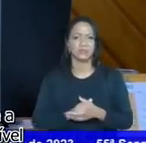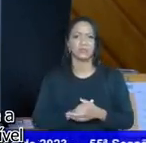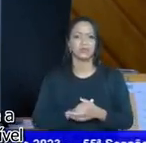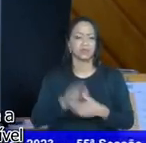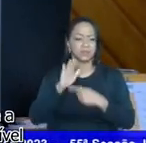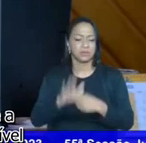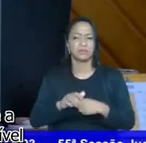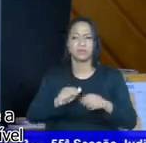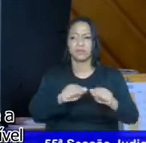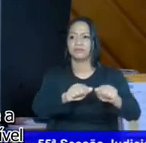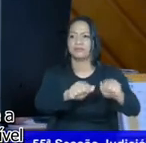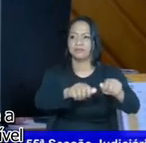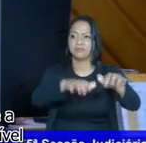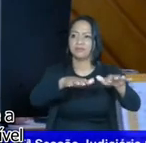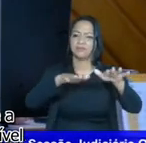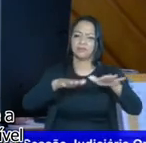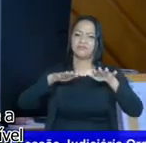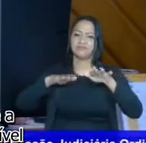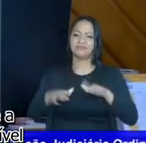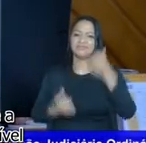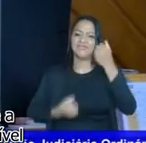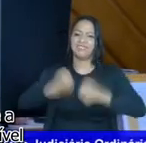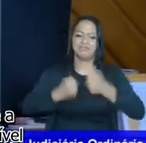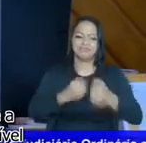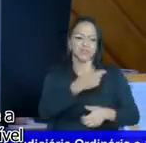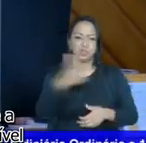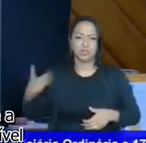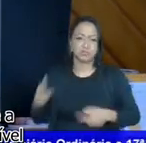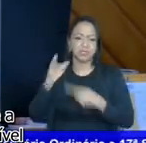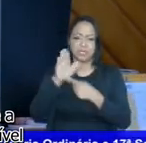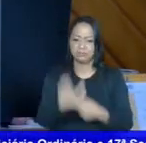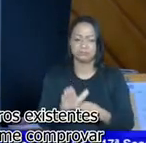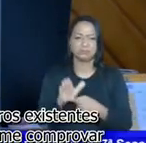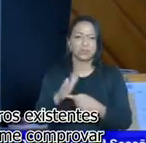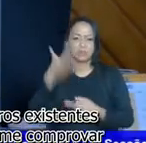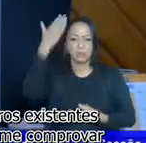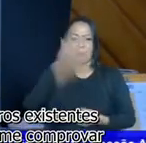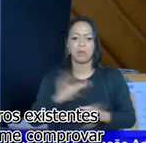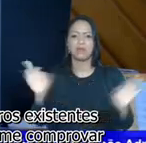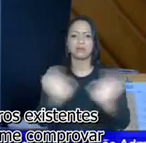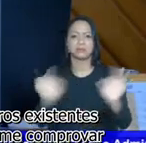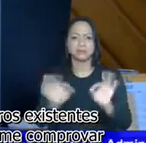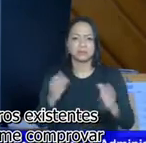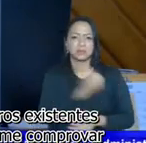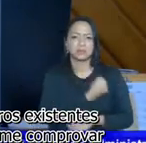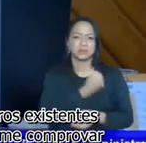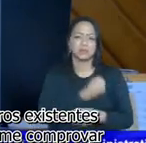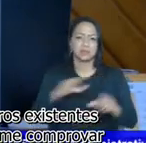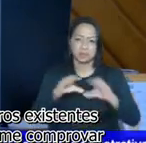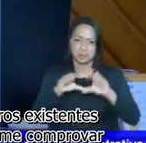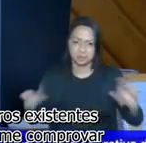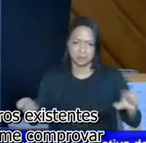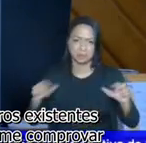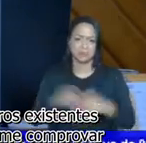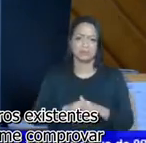eu até admitiria ticket, porque a legislação permite a entrega de 10 litros de combustível. Deveria ter sido comprovado o número de tickets de 10